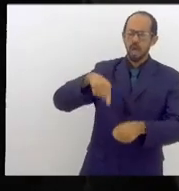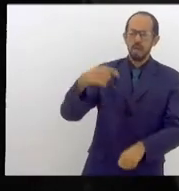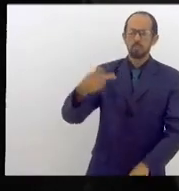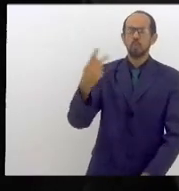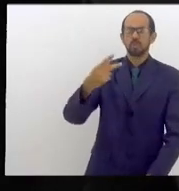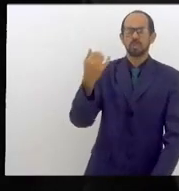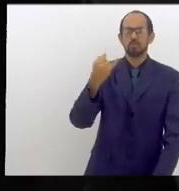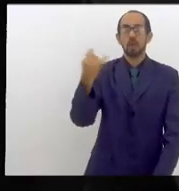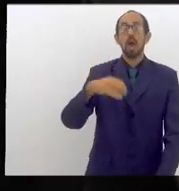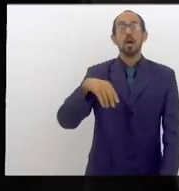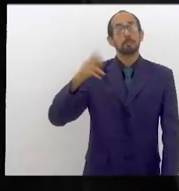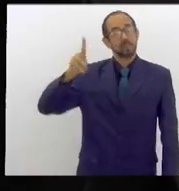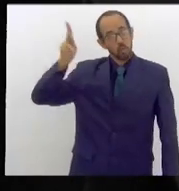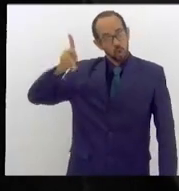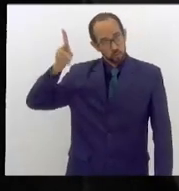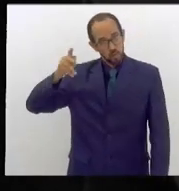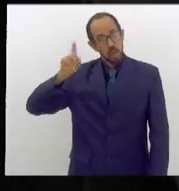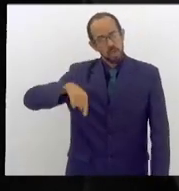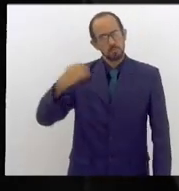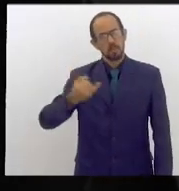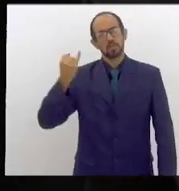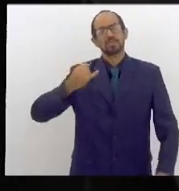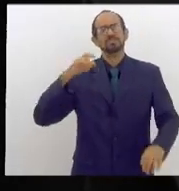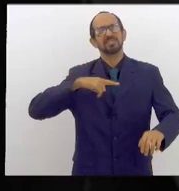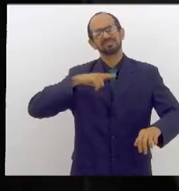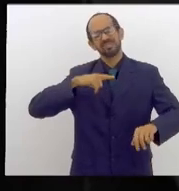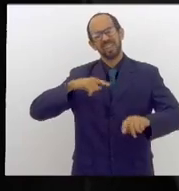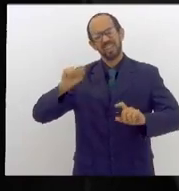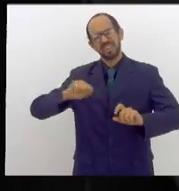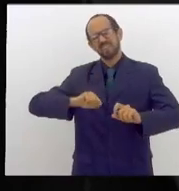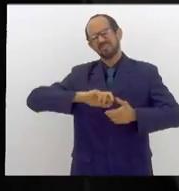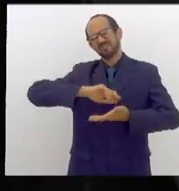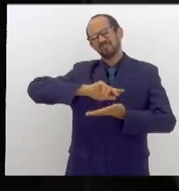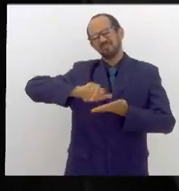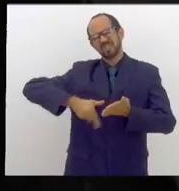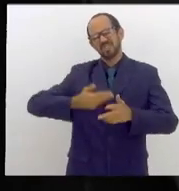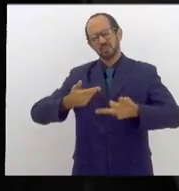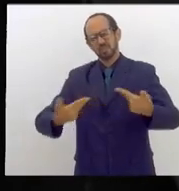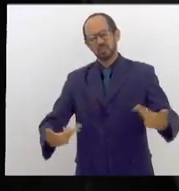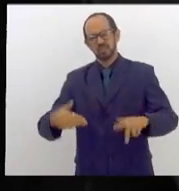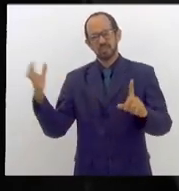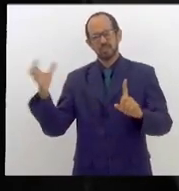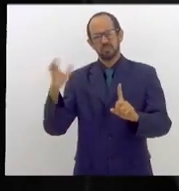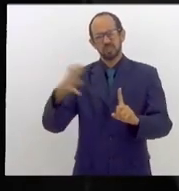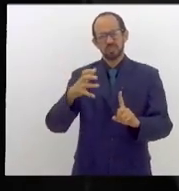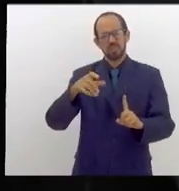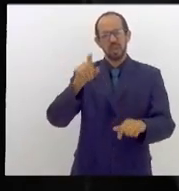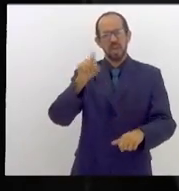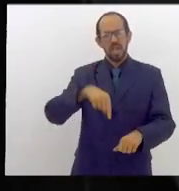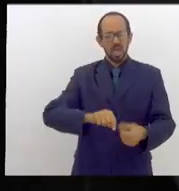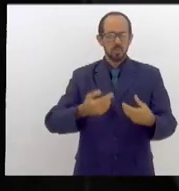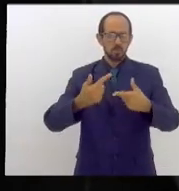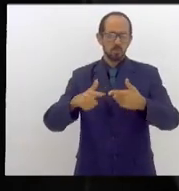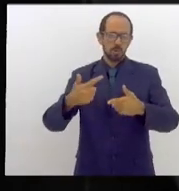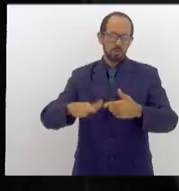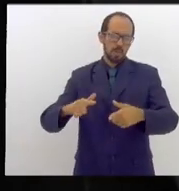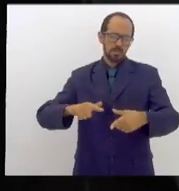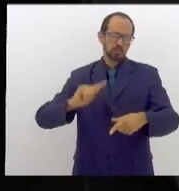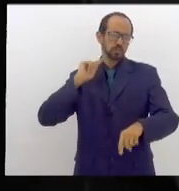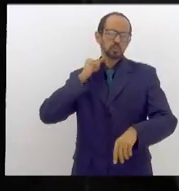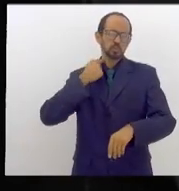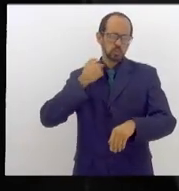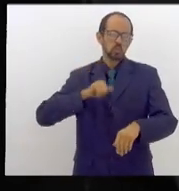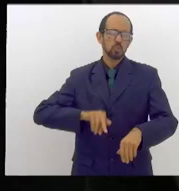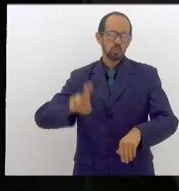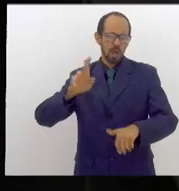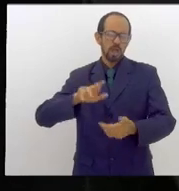importante mas tem várias muitas variáveis que interferem na gestão do petróleo além de ser um combustível fóssilmig a gente tem problemas graves em relação aos nossos